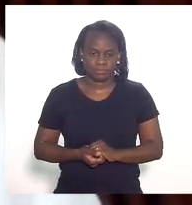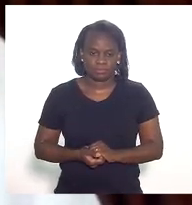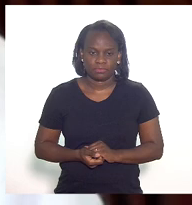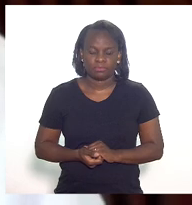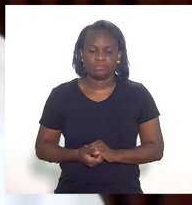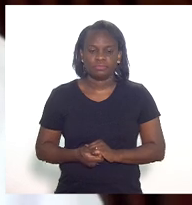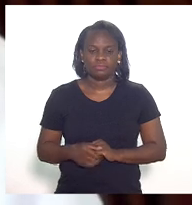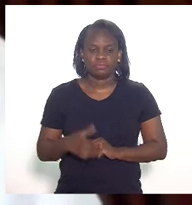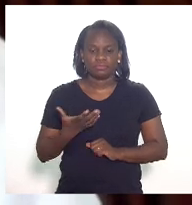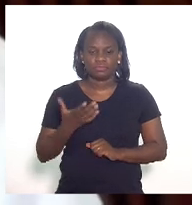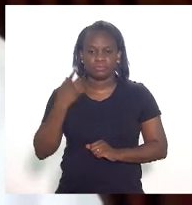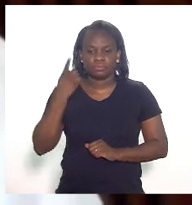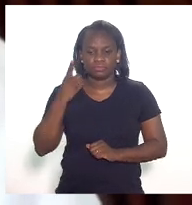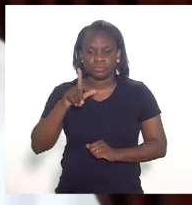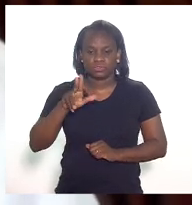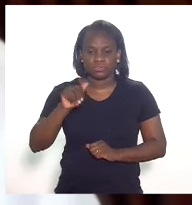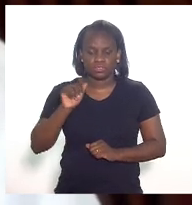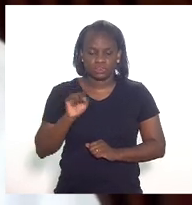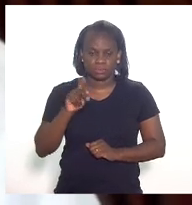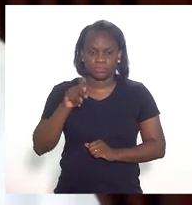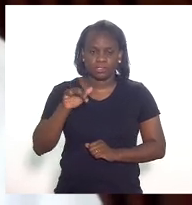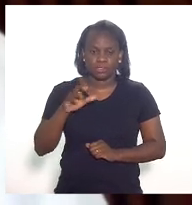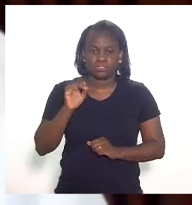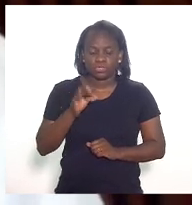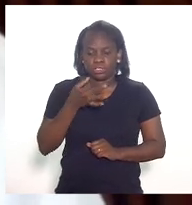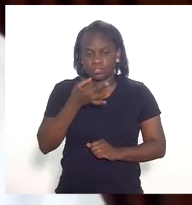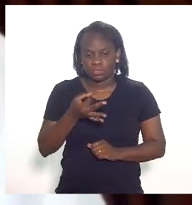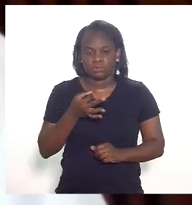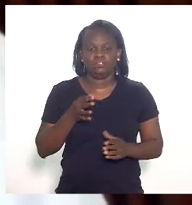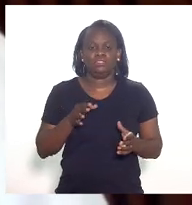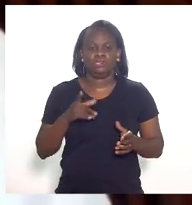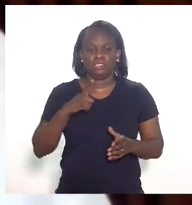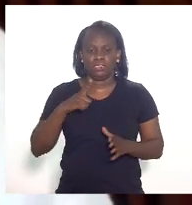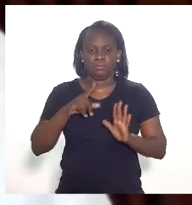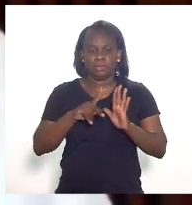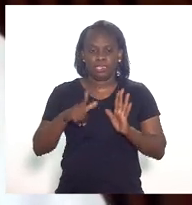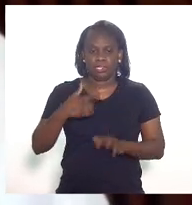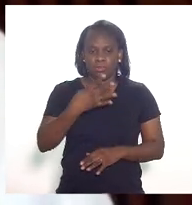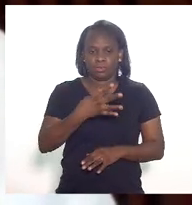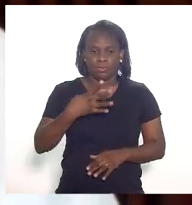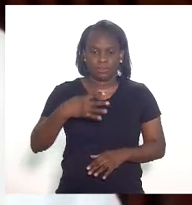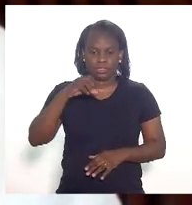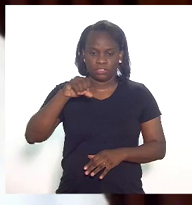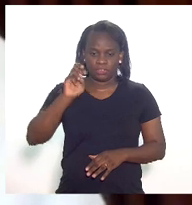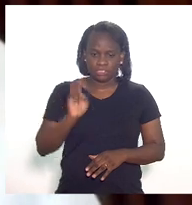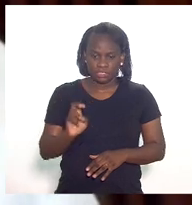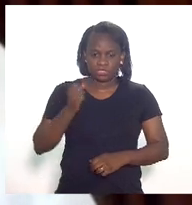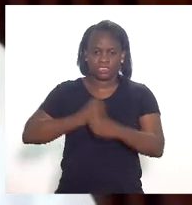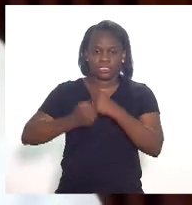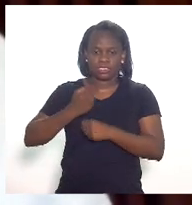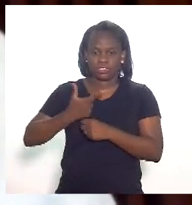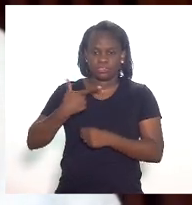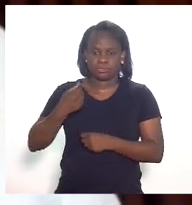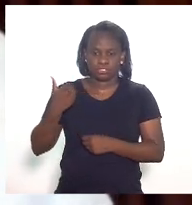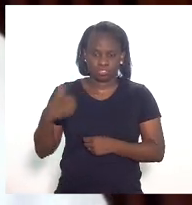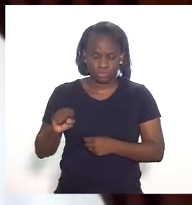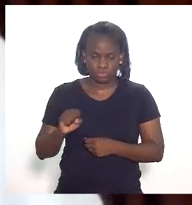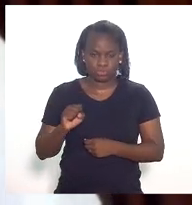Eu queria, deputado Luiz Paulo, apenas sugerir aqui, há um PL 4495 de